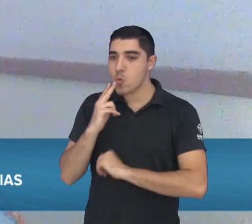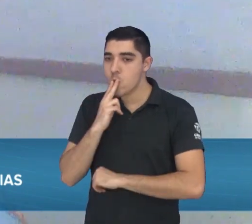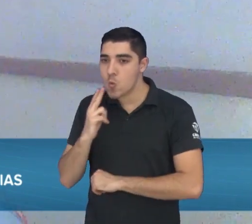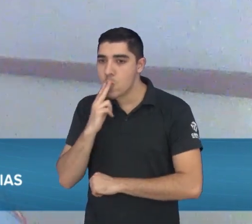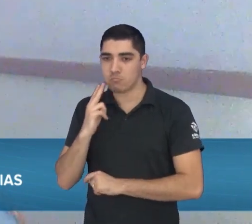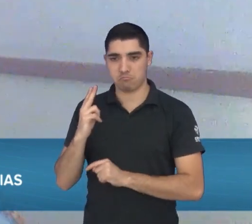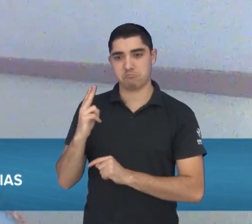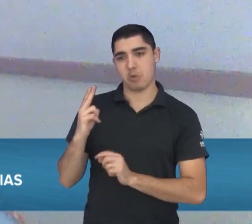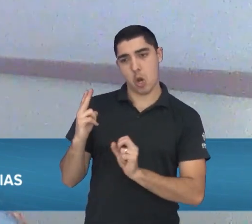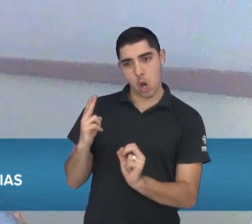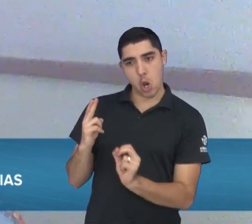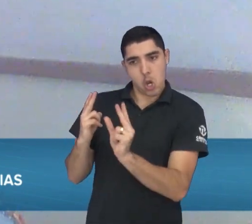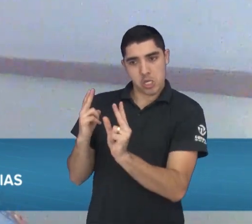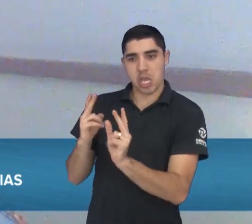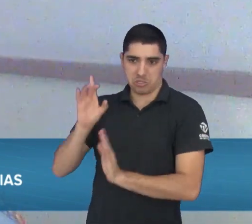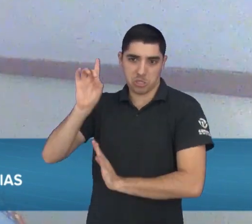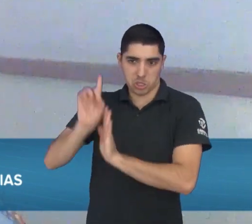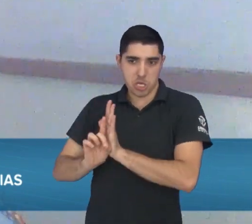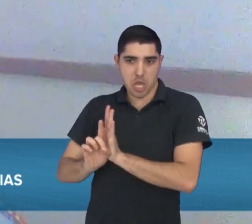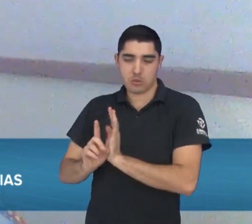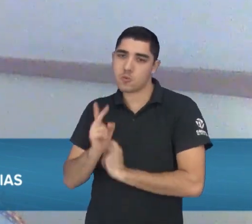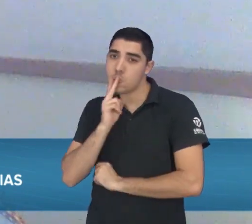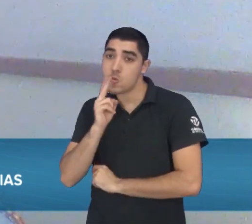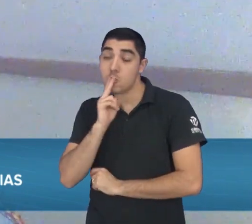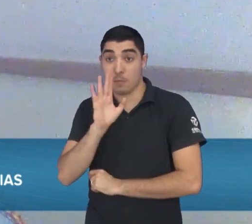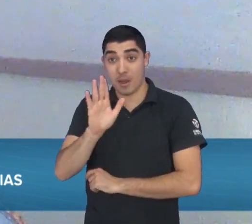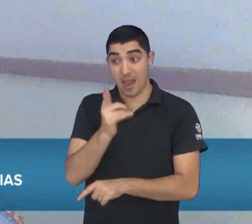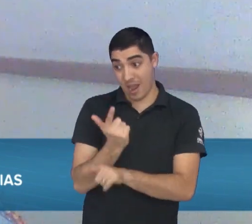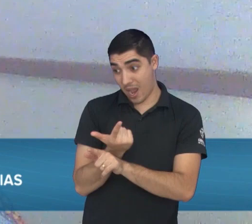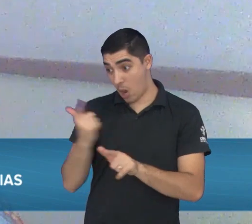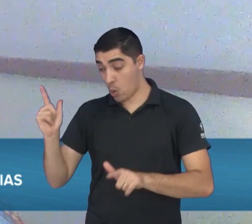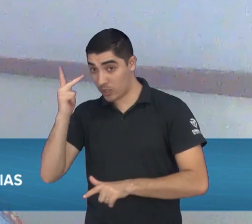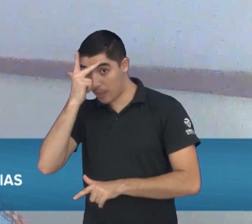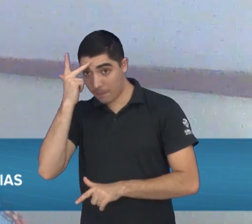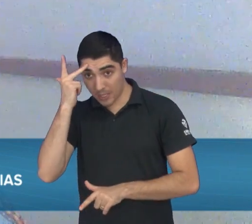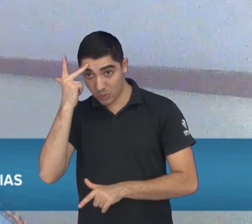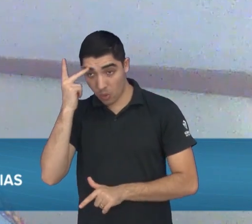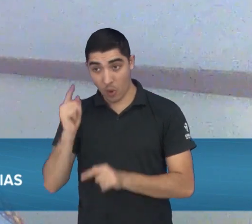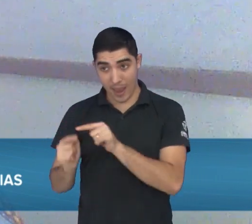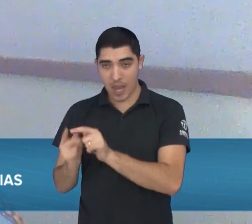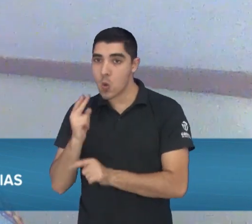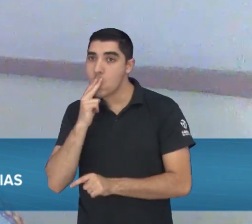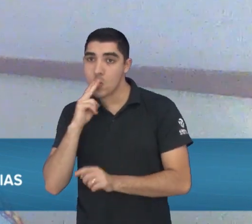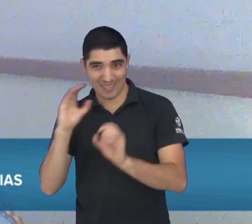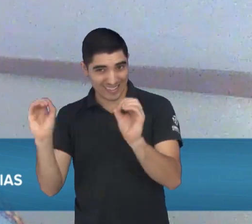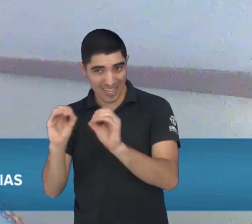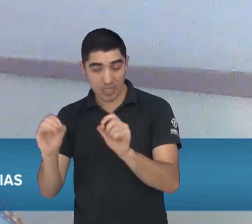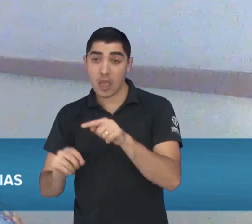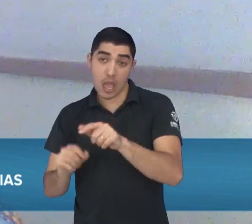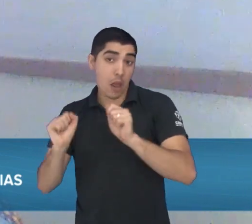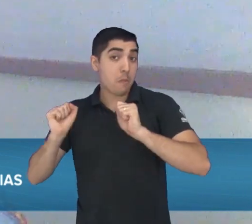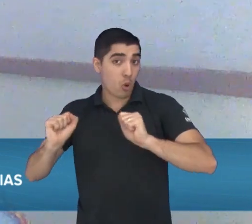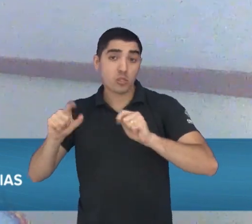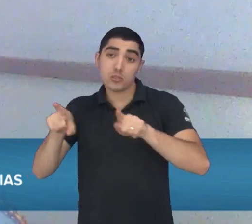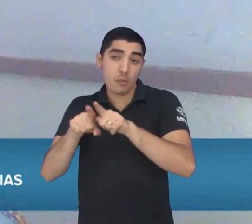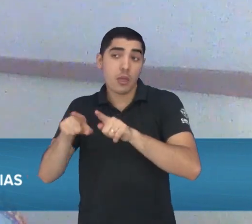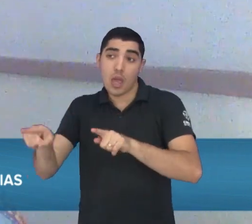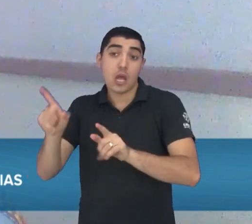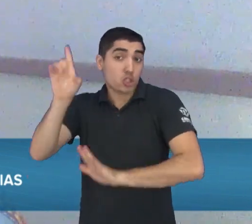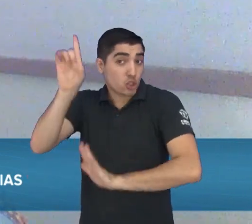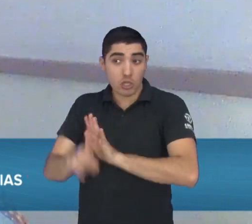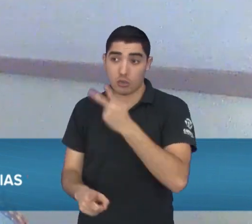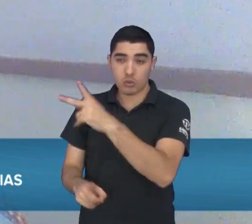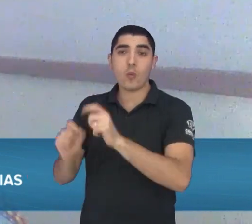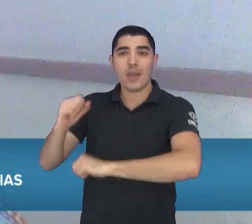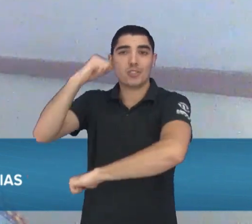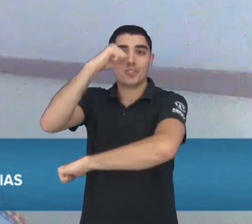de fumar. O morador que não fuma também tem o direito de manter as suas janelas abertas. Então,